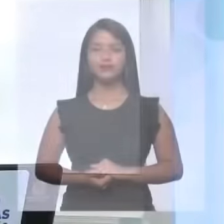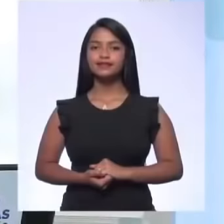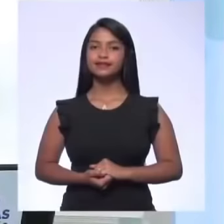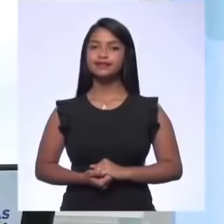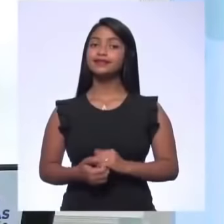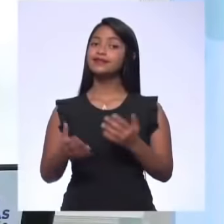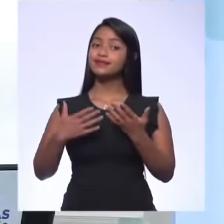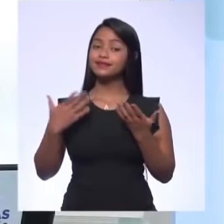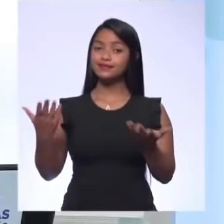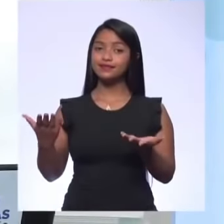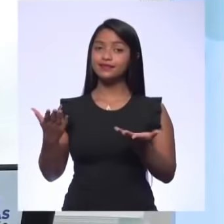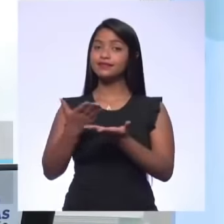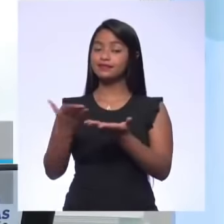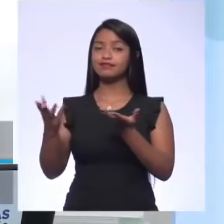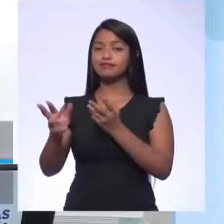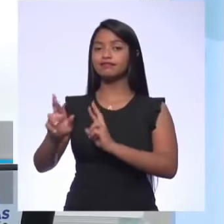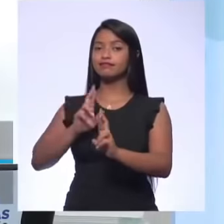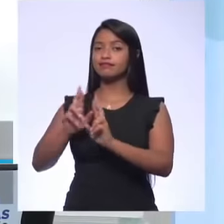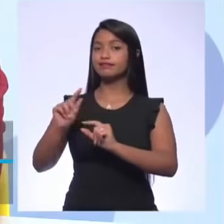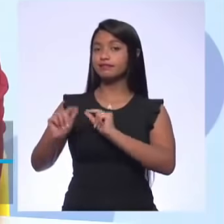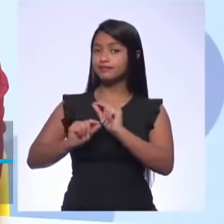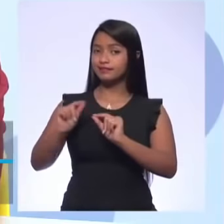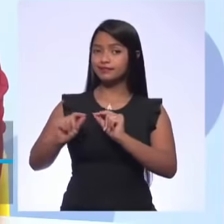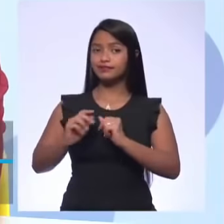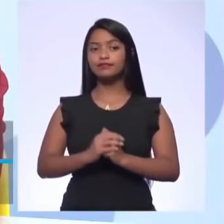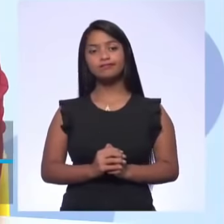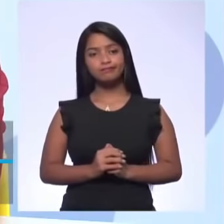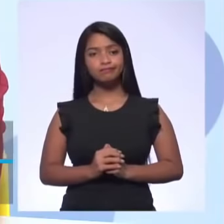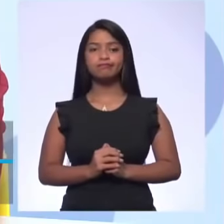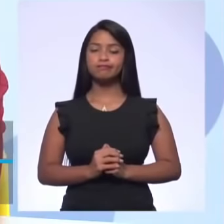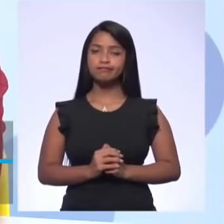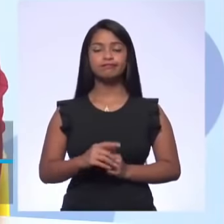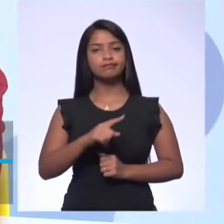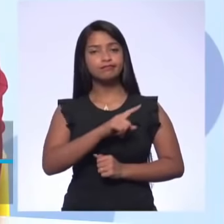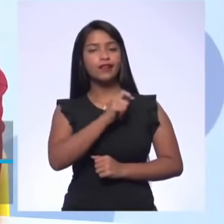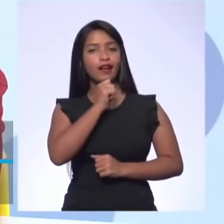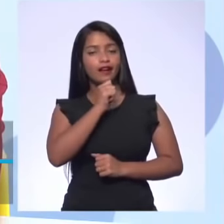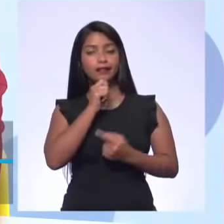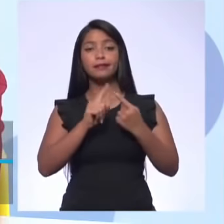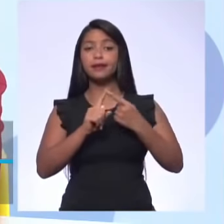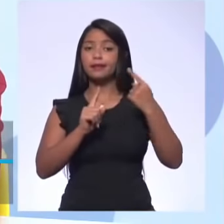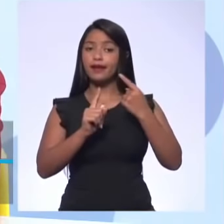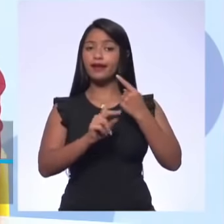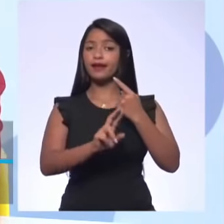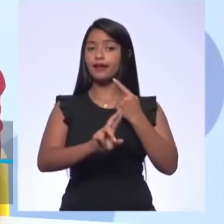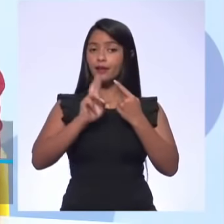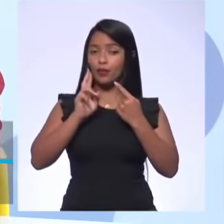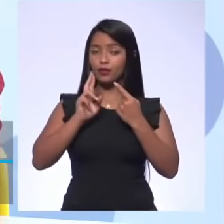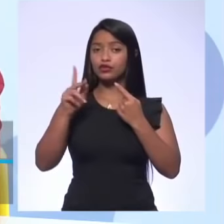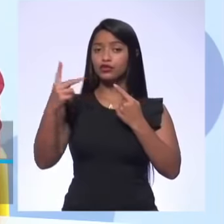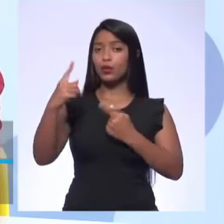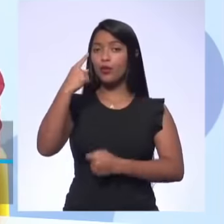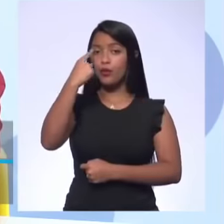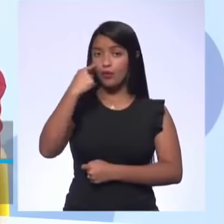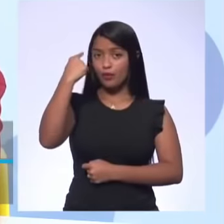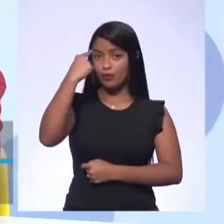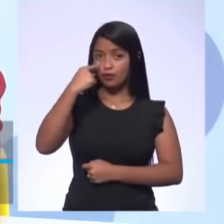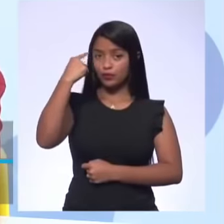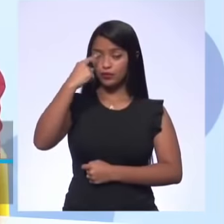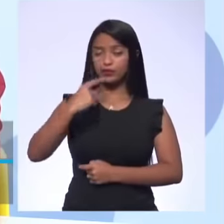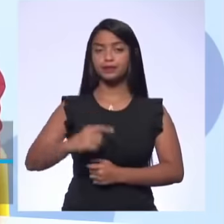E aí, Ed, quais foram as respostas? Olha, Antônio, o pessoal ainda tá na primeira aí dos olhos só, né? Então aí o pessoal tá respondendo.